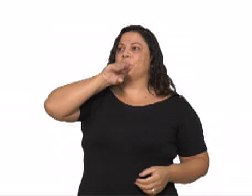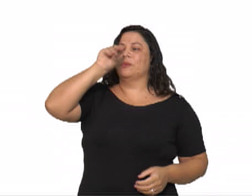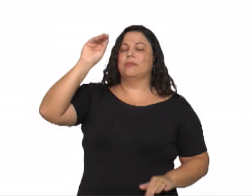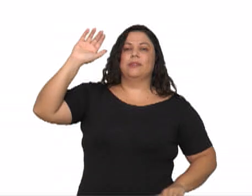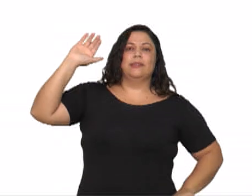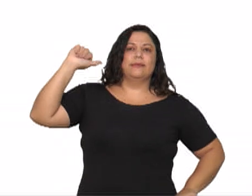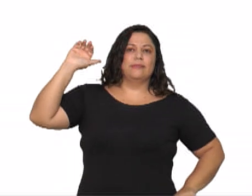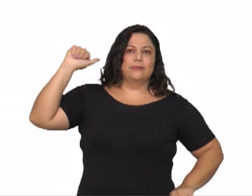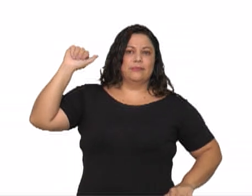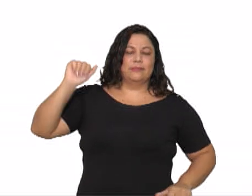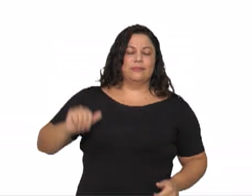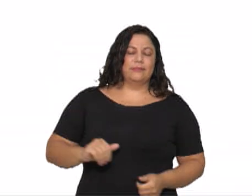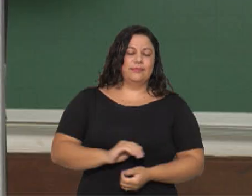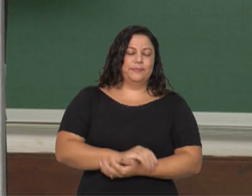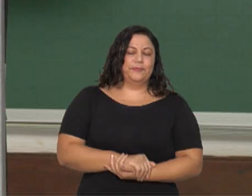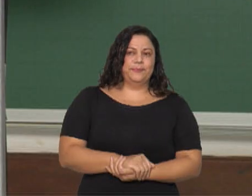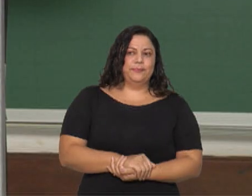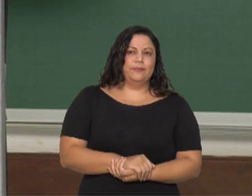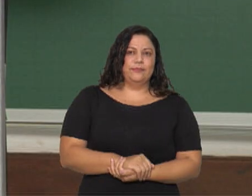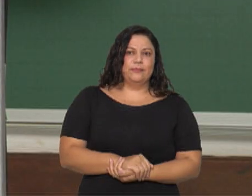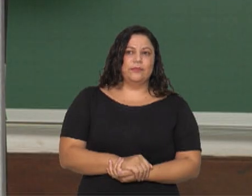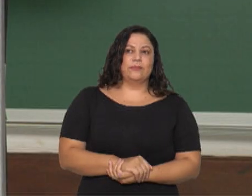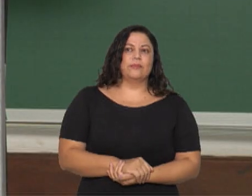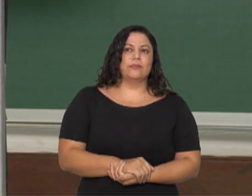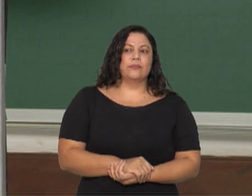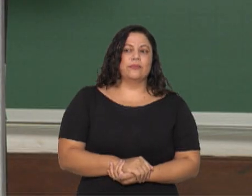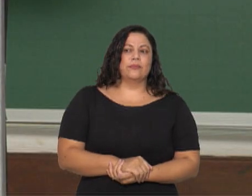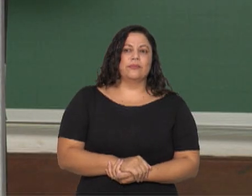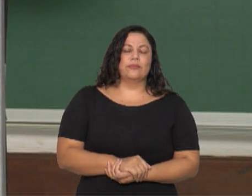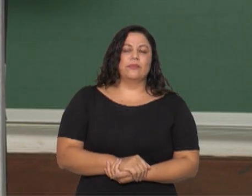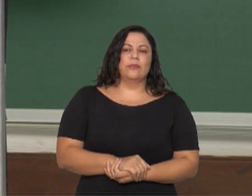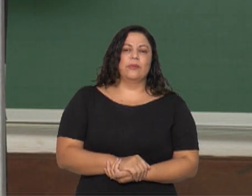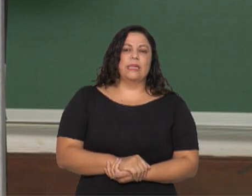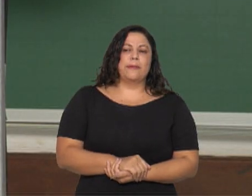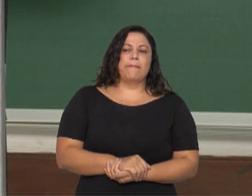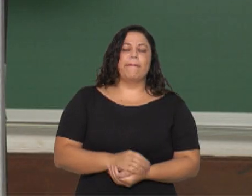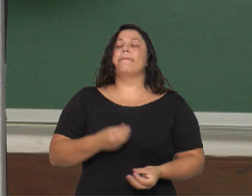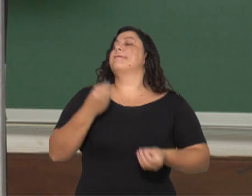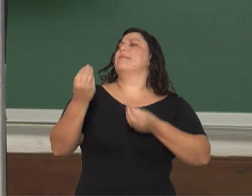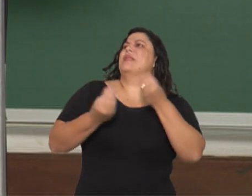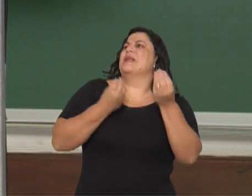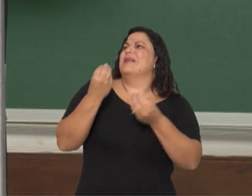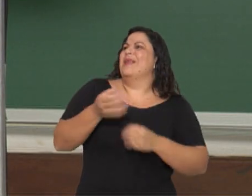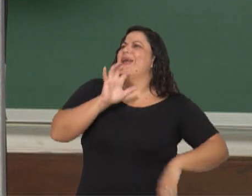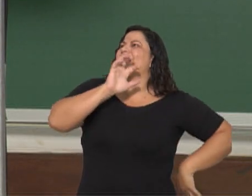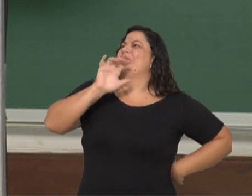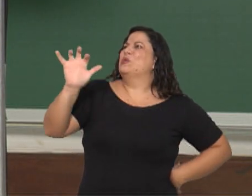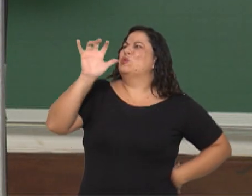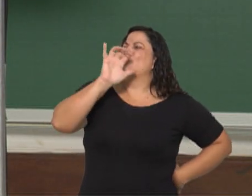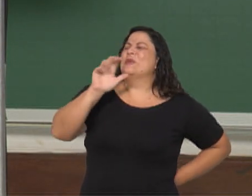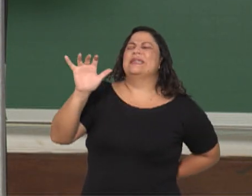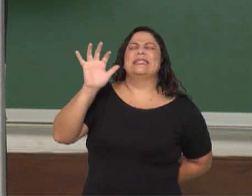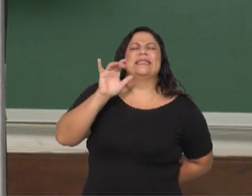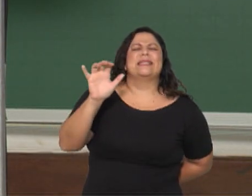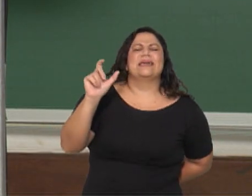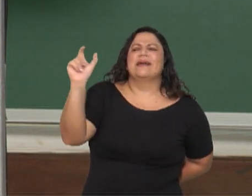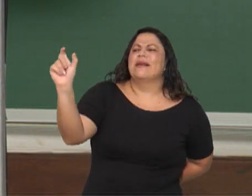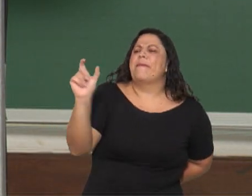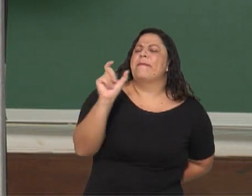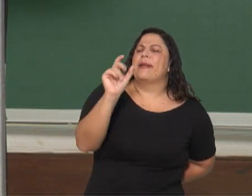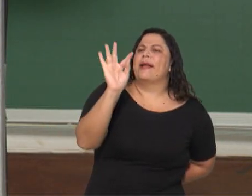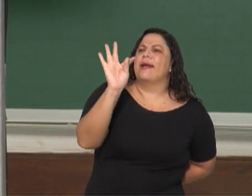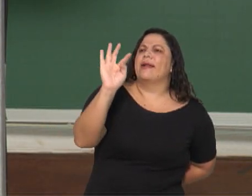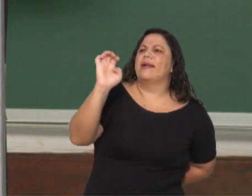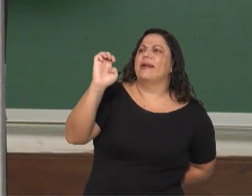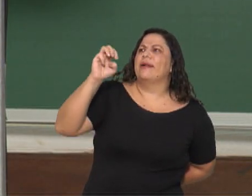solamente deletreando o tempo. Como que é? Deletrear, né? Soletrar o tempo. A palavra tempo ou soletrar